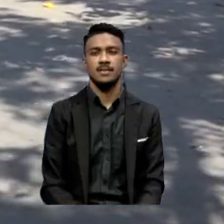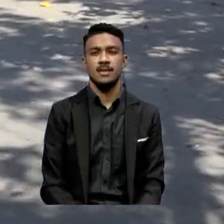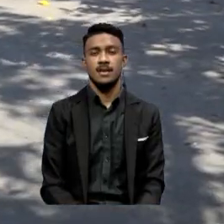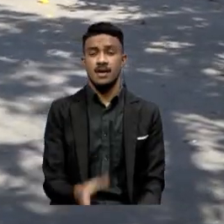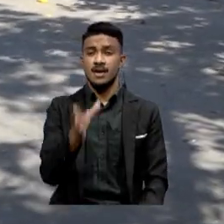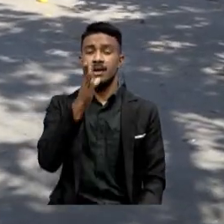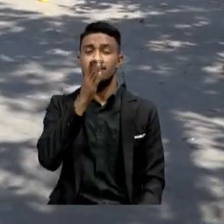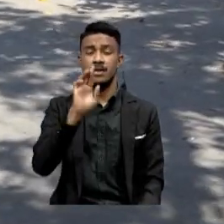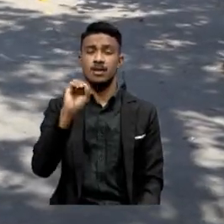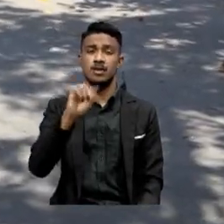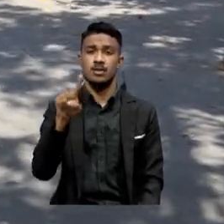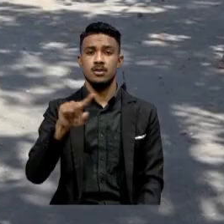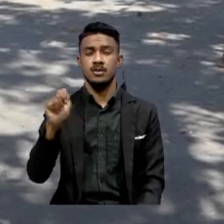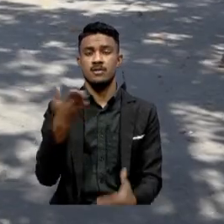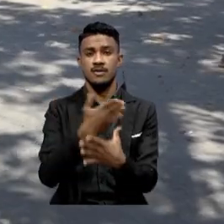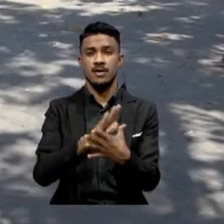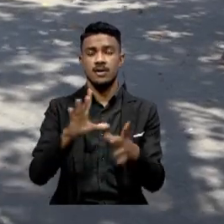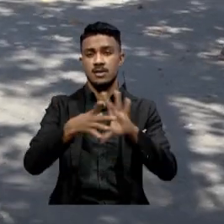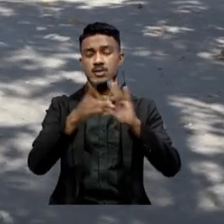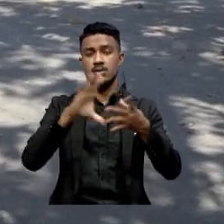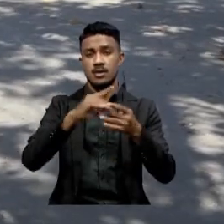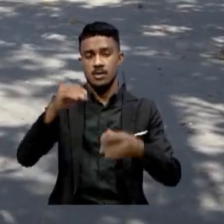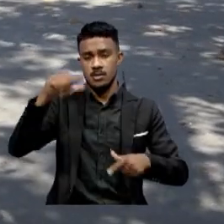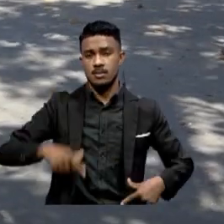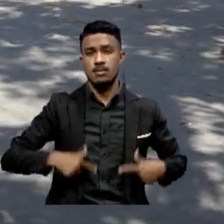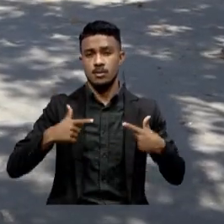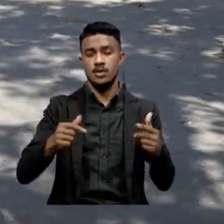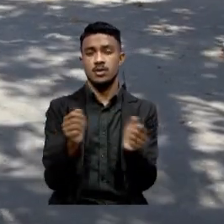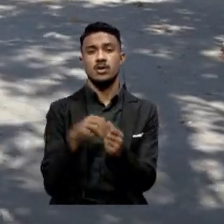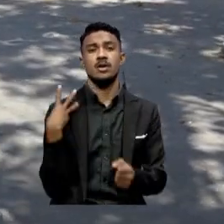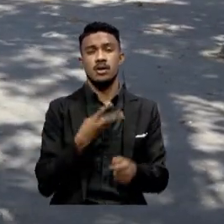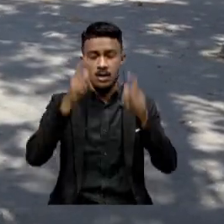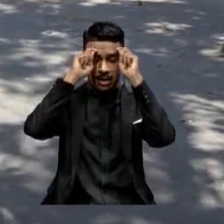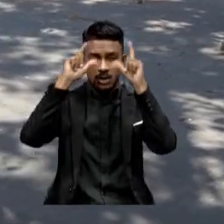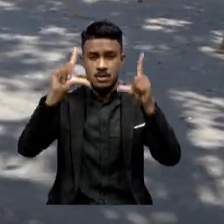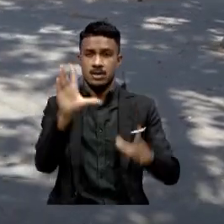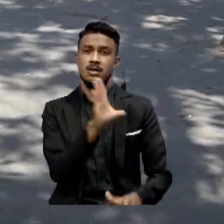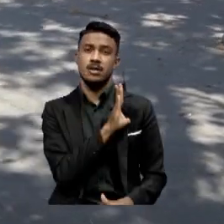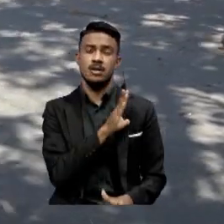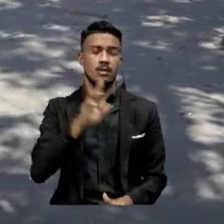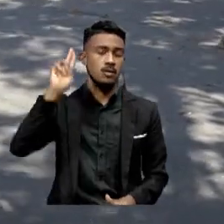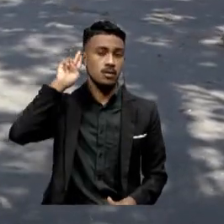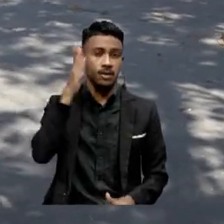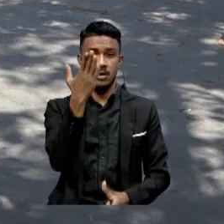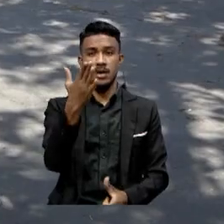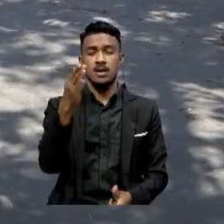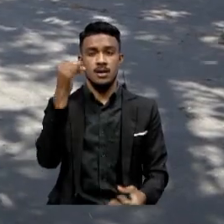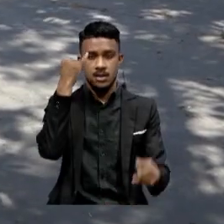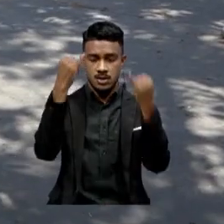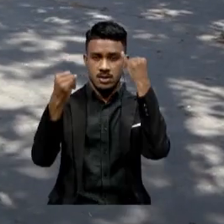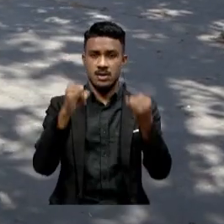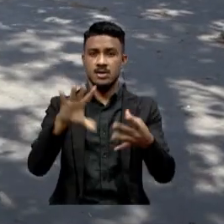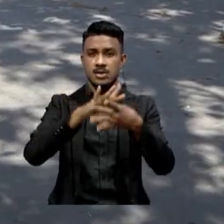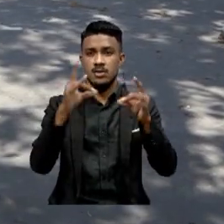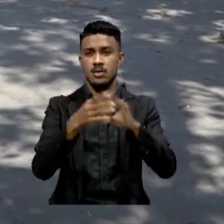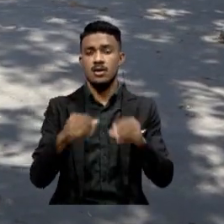Amarosa faz uma história de vida roita. Em Catac Timor-Leste, não sei se é uma corona ou uma história, se faz falidome na